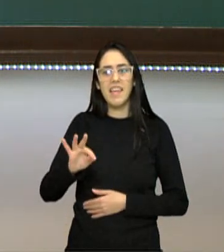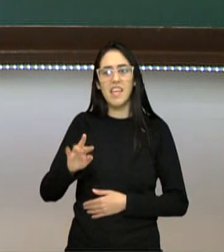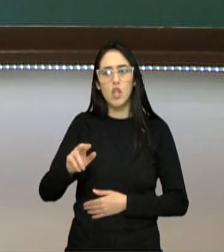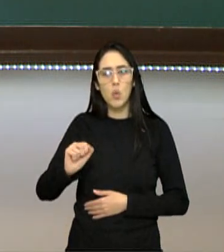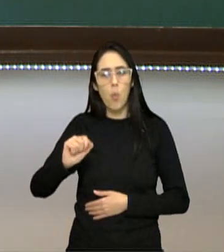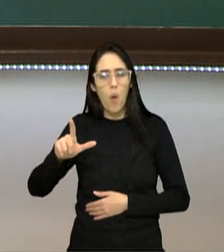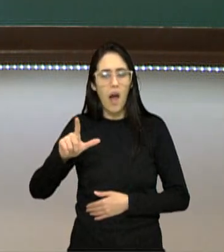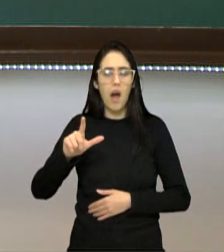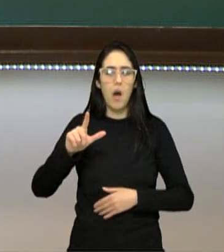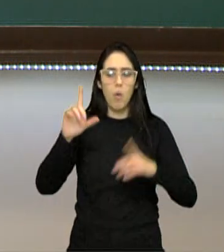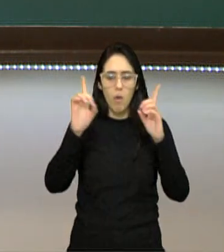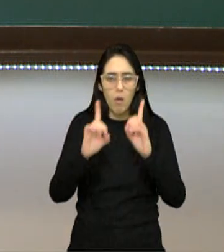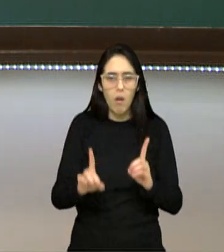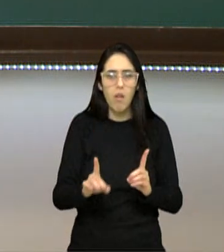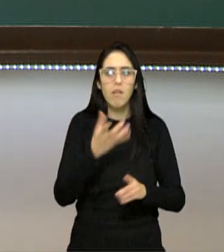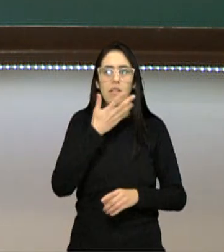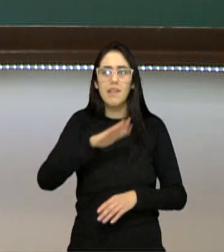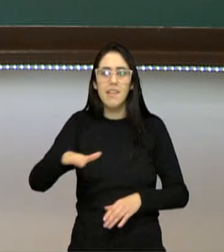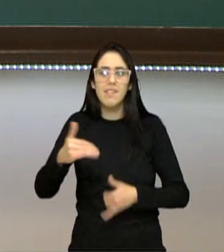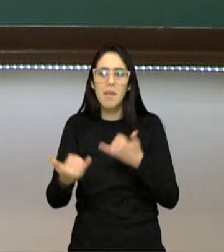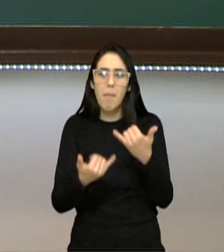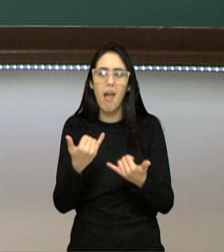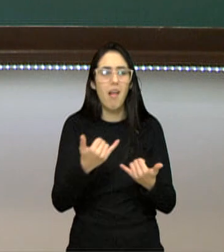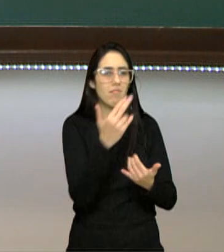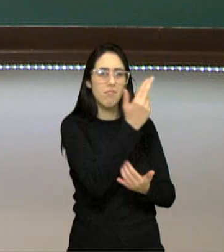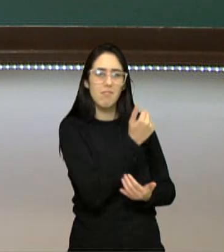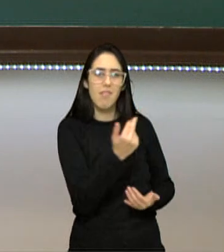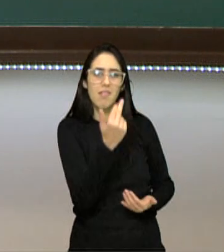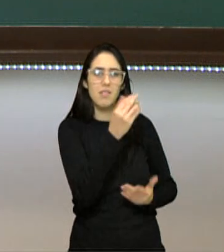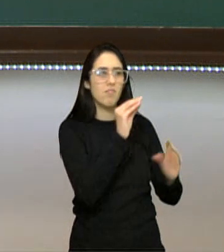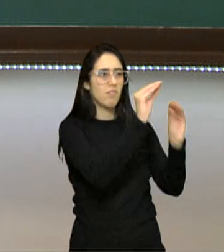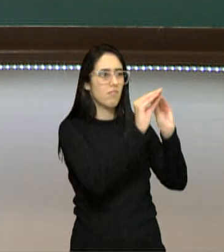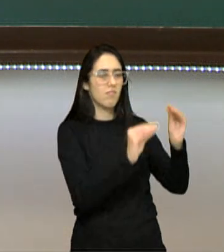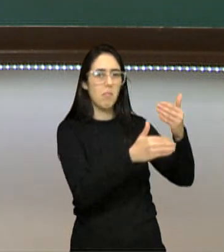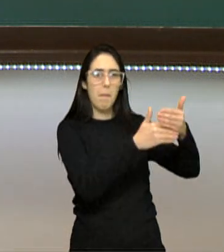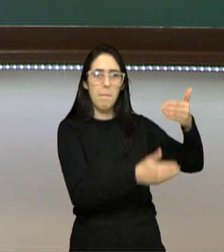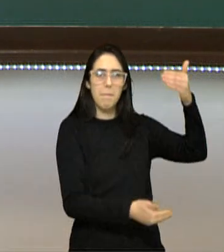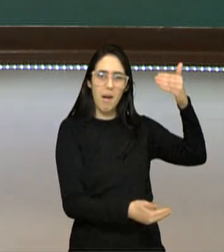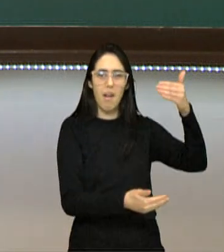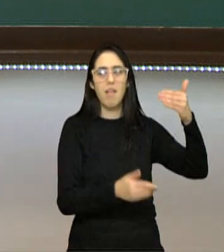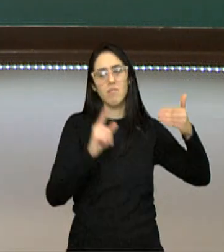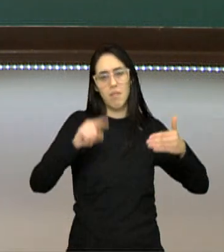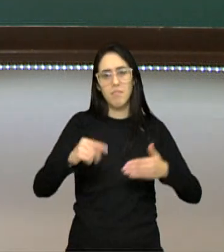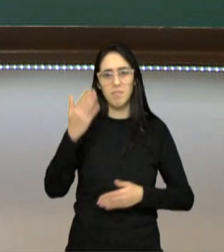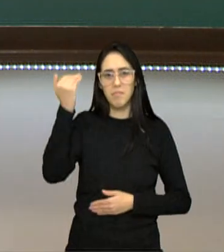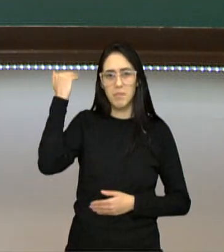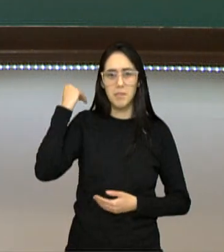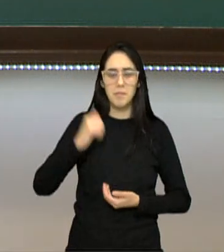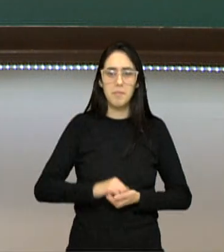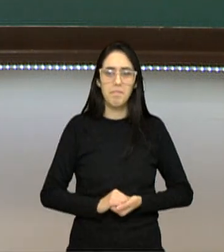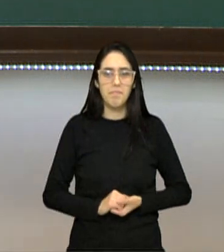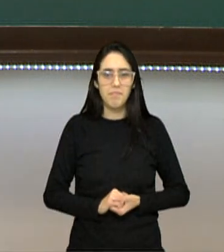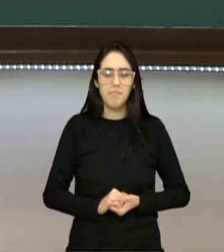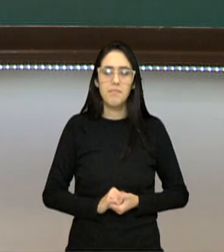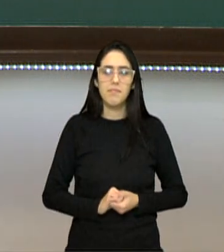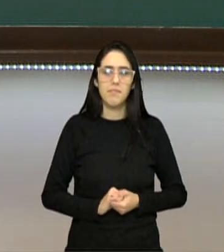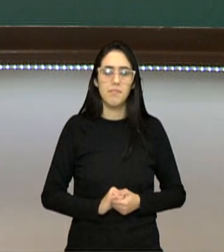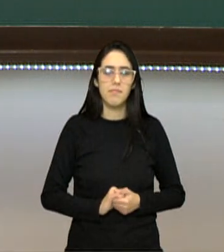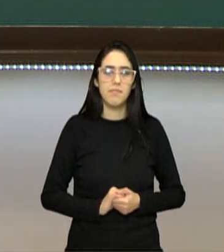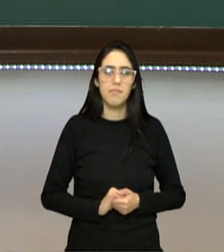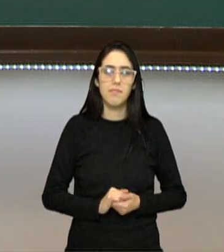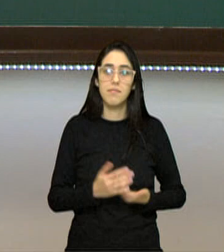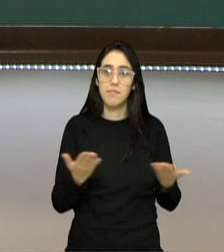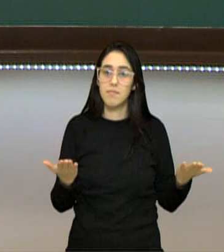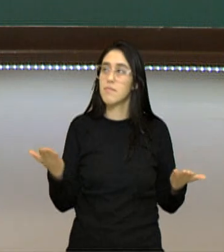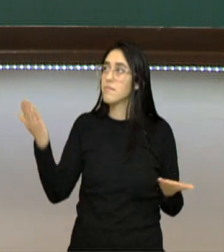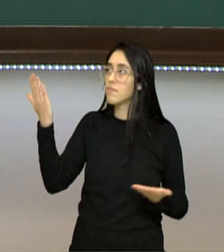crianças brincando. Esses serão os tipos de pinturas que vão haver nas cavernas. Aqui nós